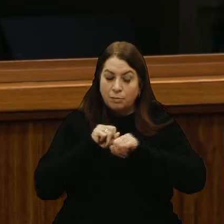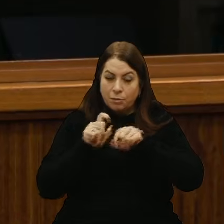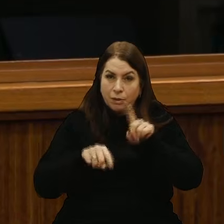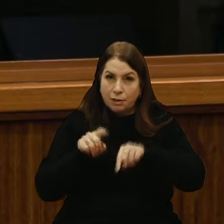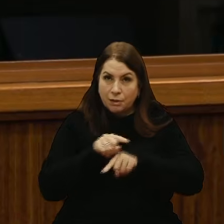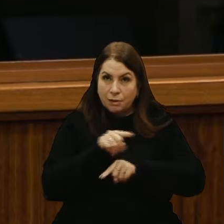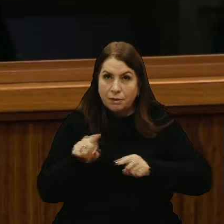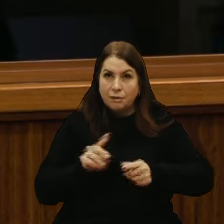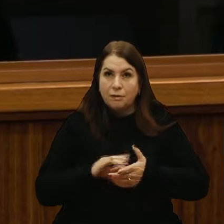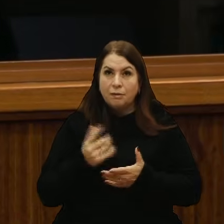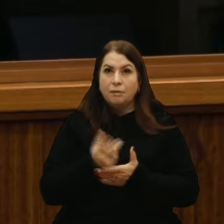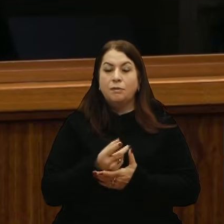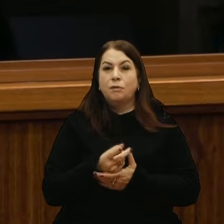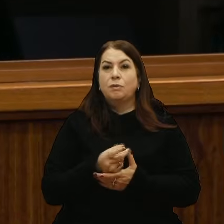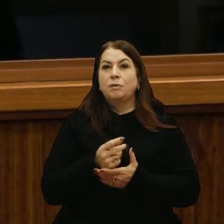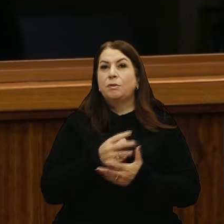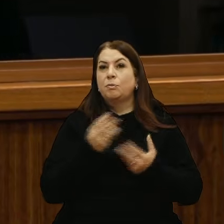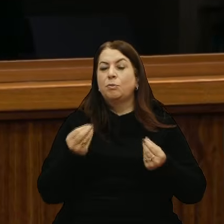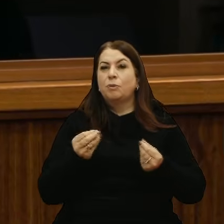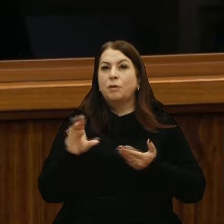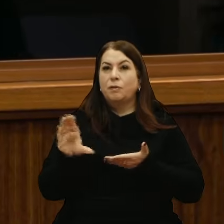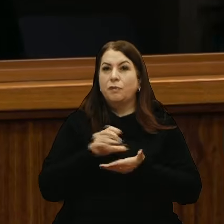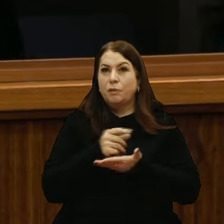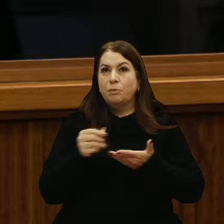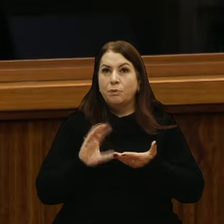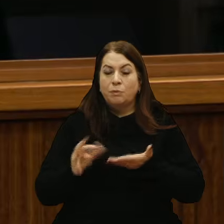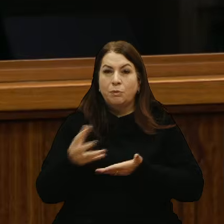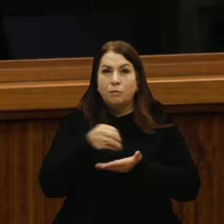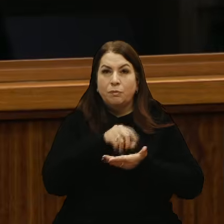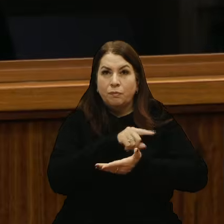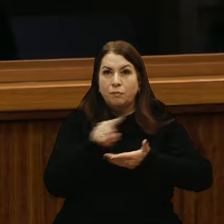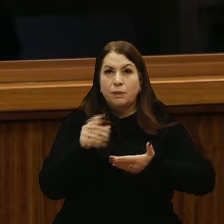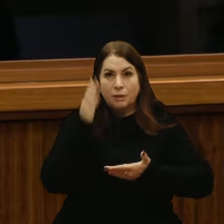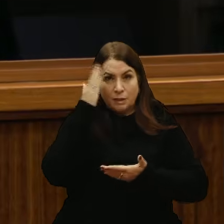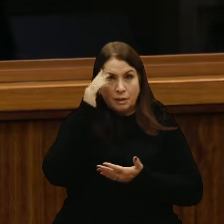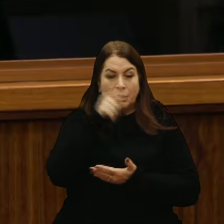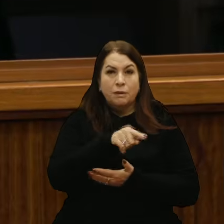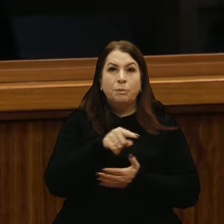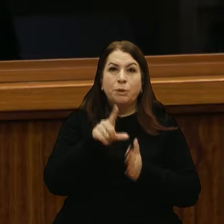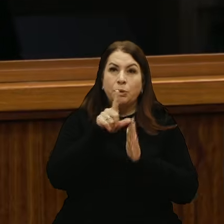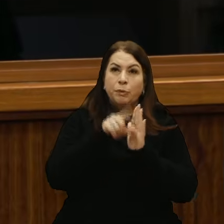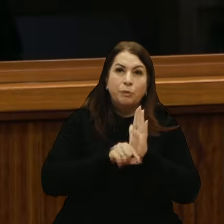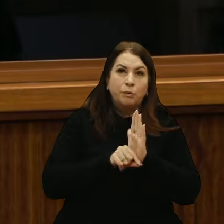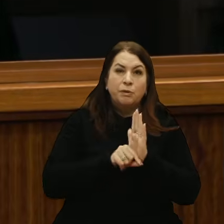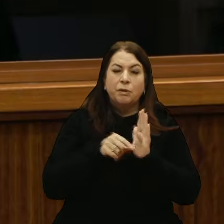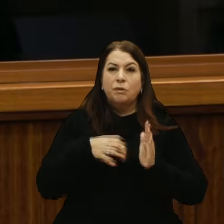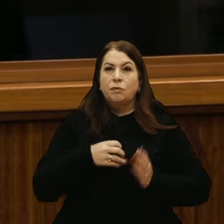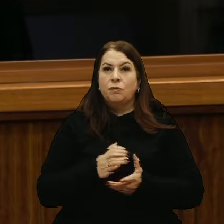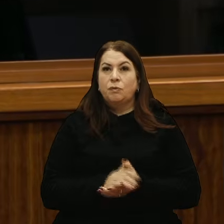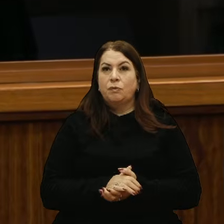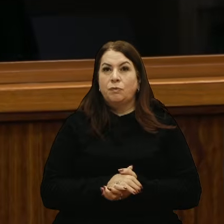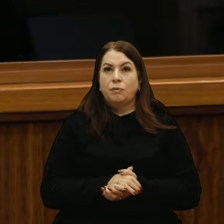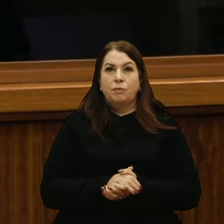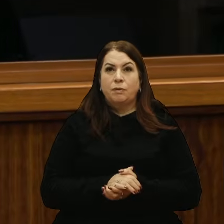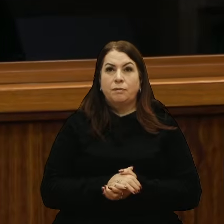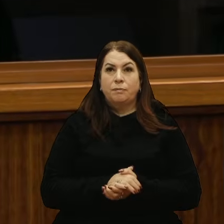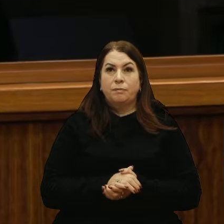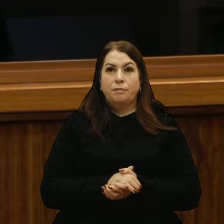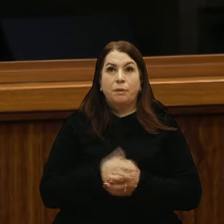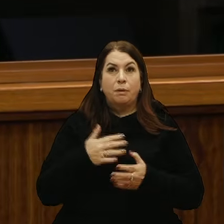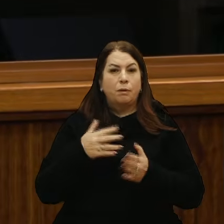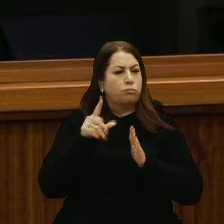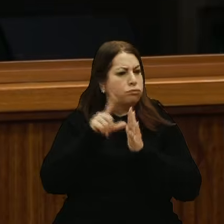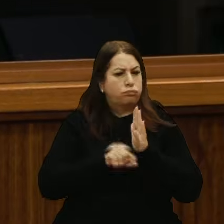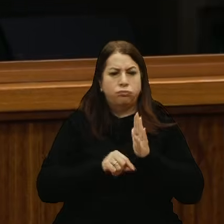dava muita verba para a Codeca. E hoje a gente sabe que isso reduziu de uma forma avassaladora.